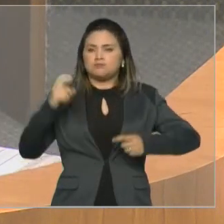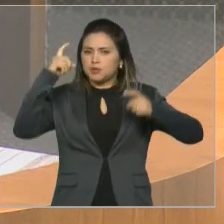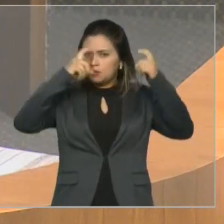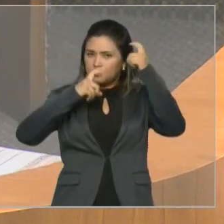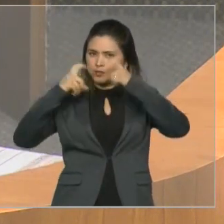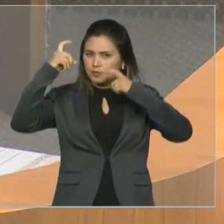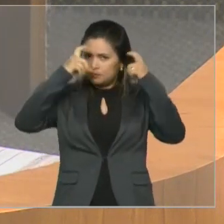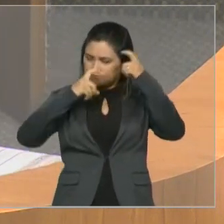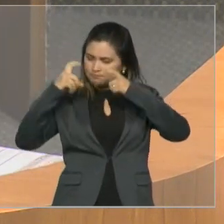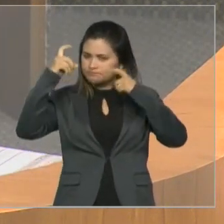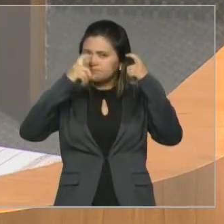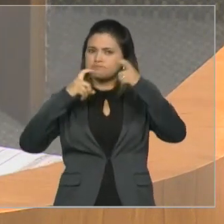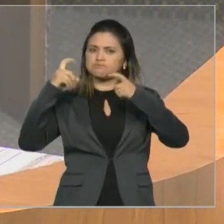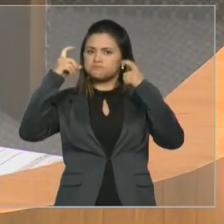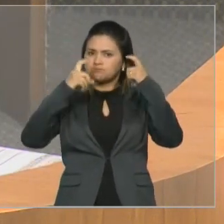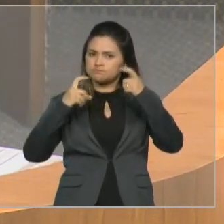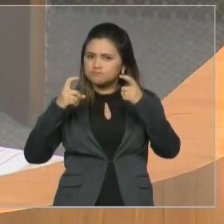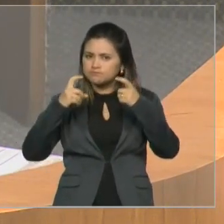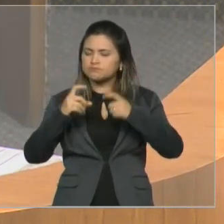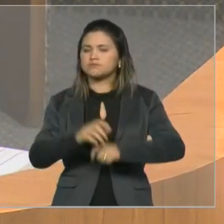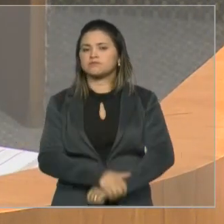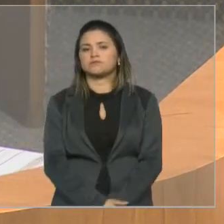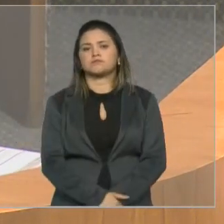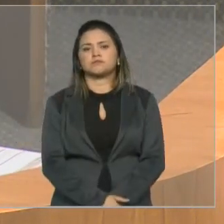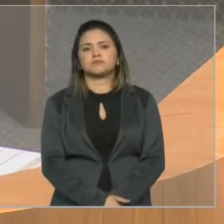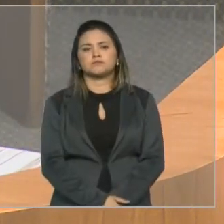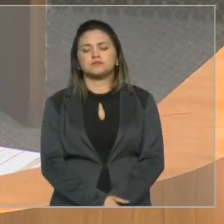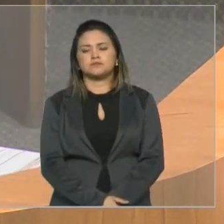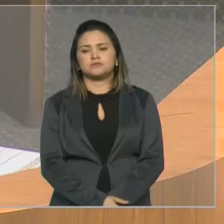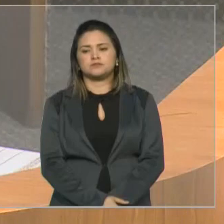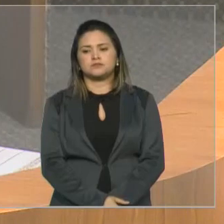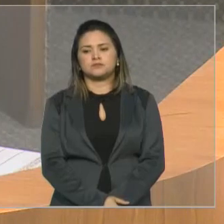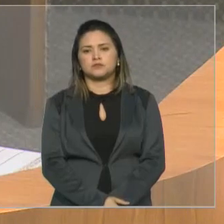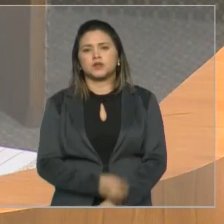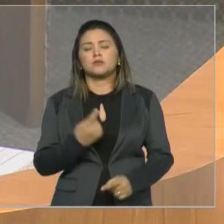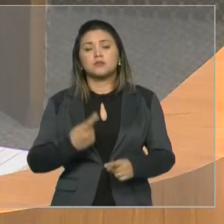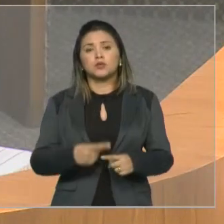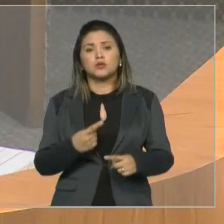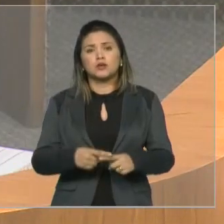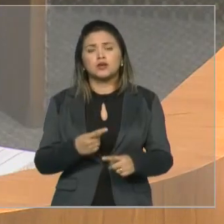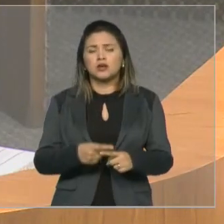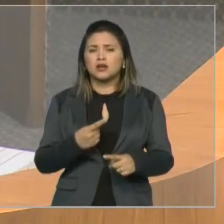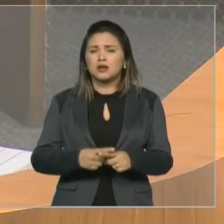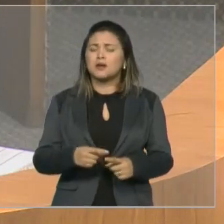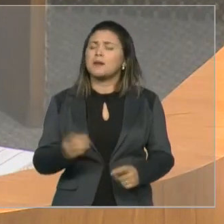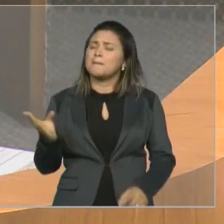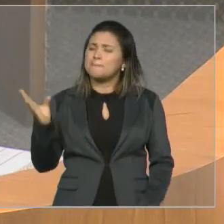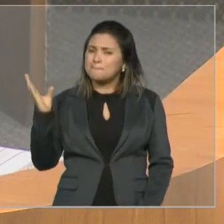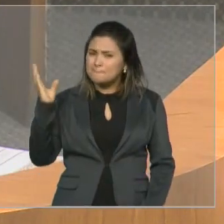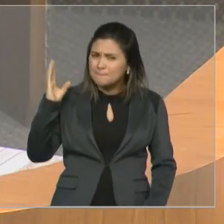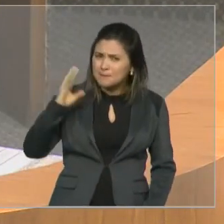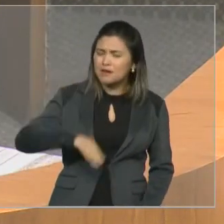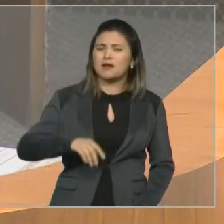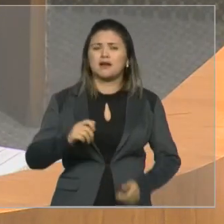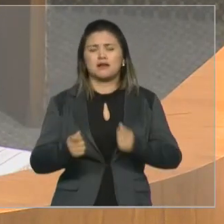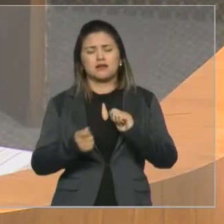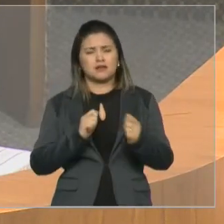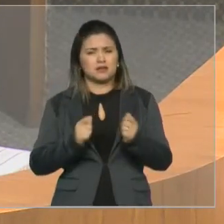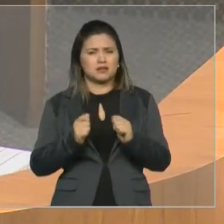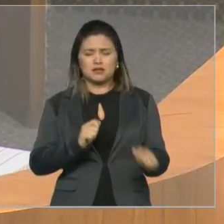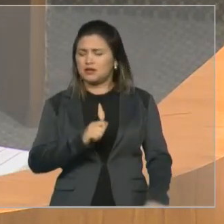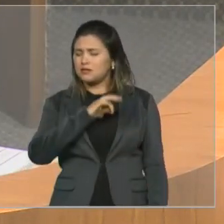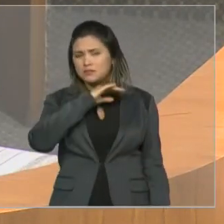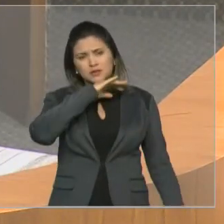preocupados, diante da má gestão do governador Flávio Dino. Primeiro, a